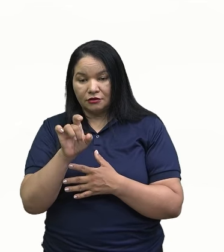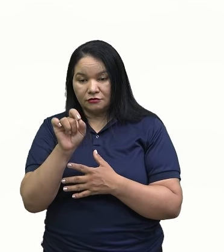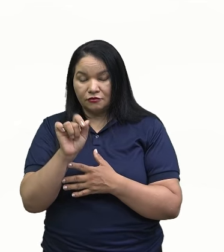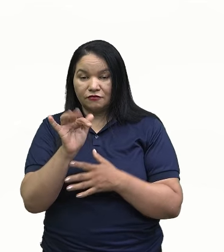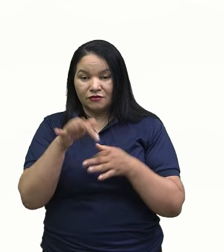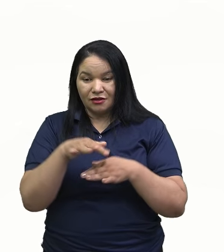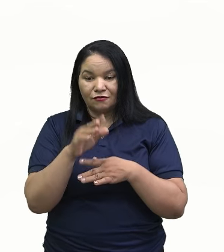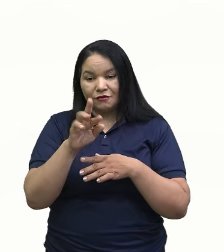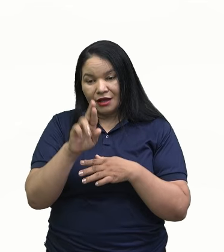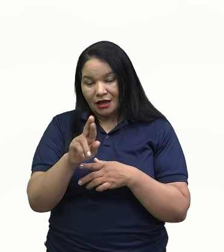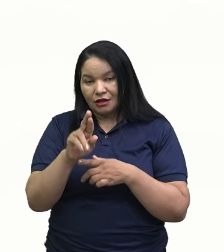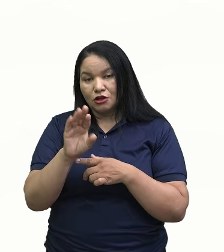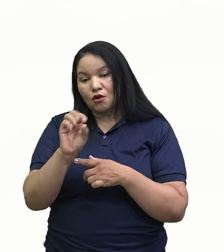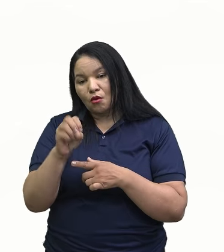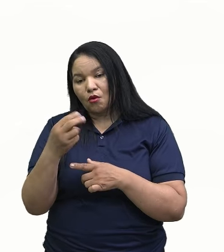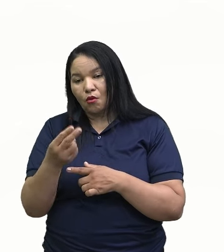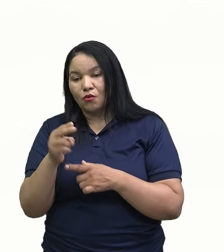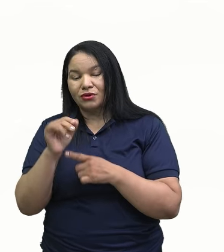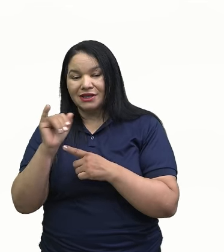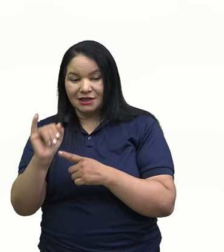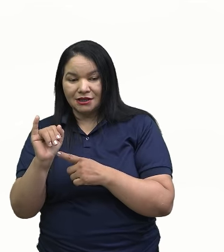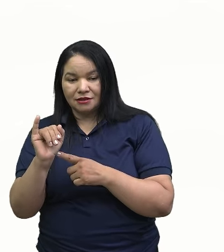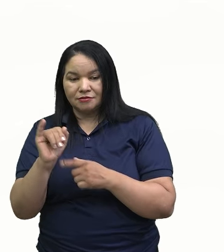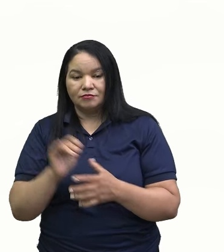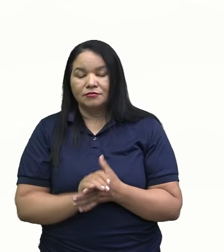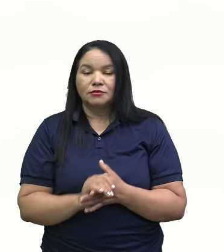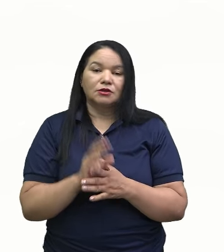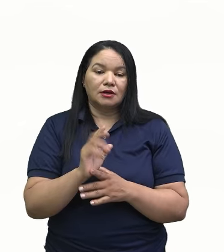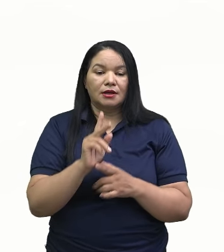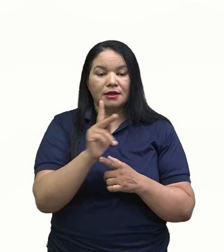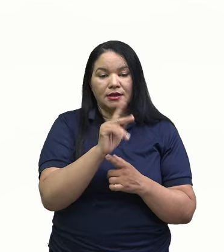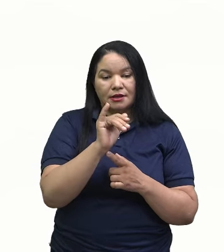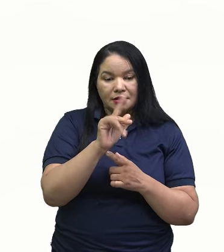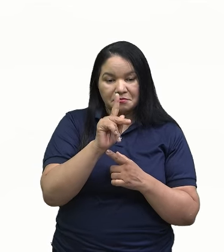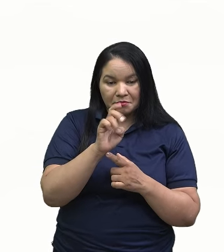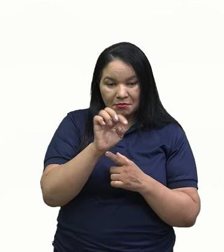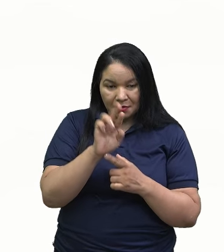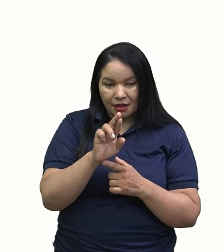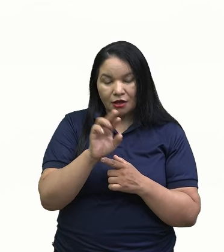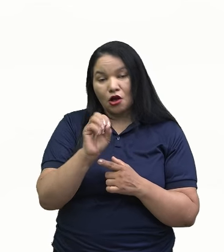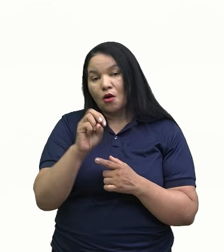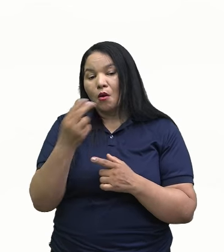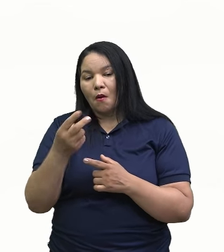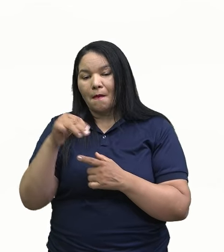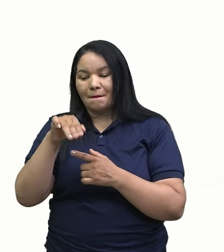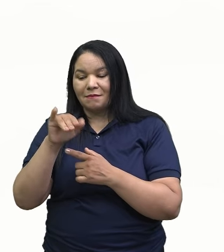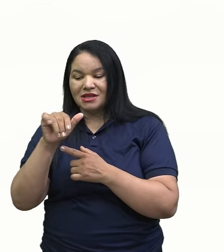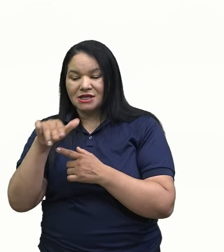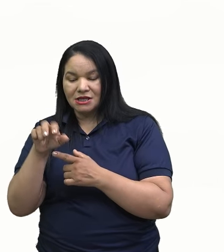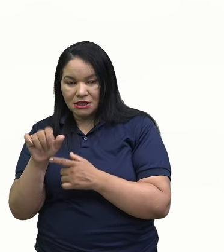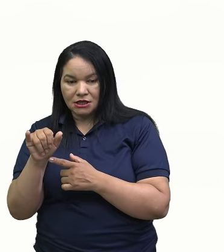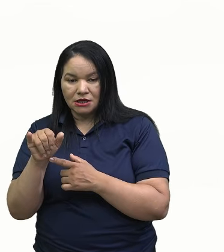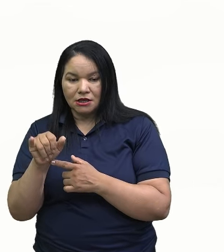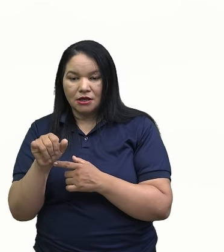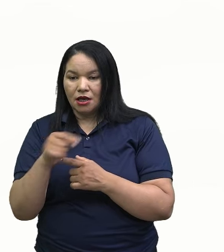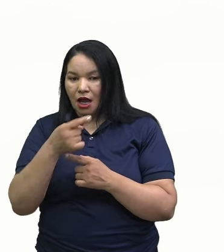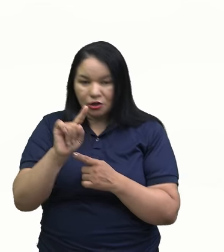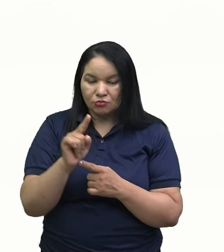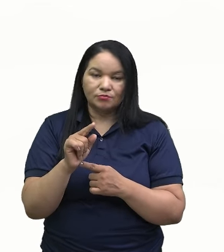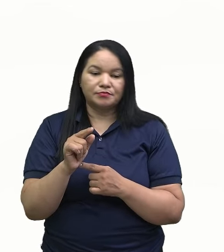em R ou I, como hiper ou mini. Então, essas palavras que são afixos, por